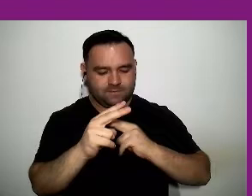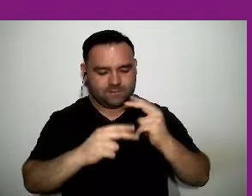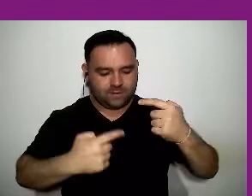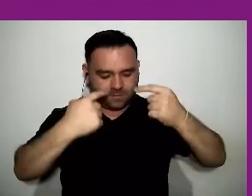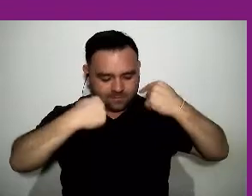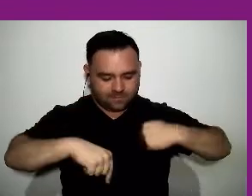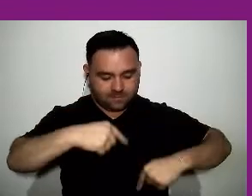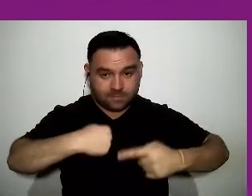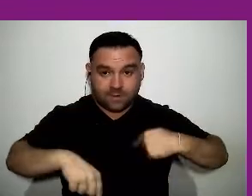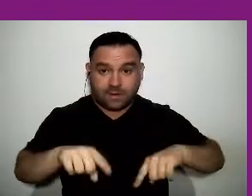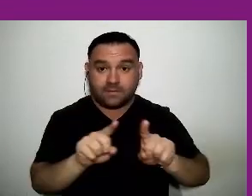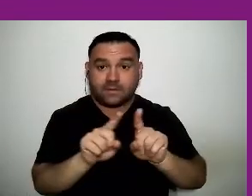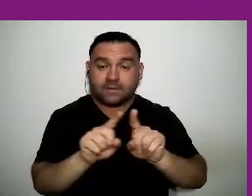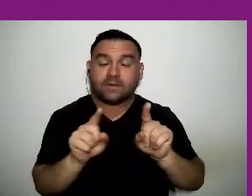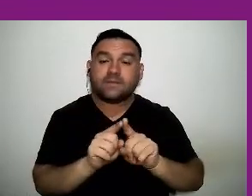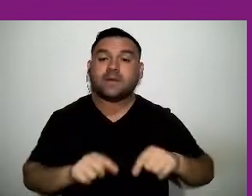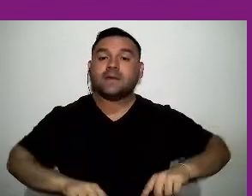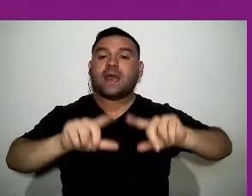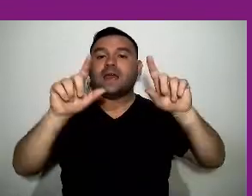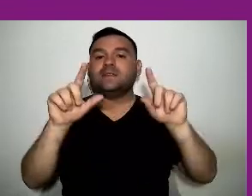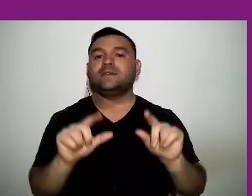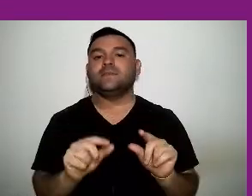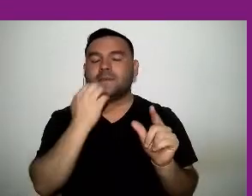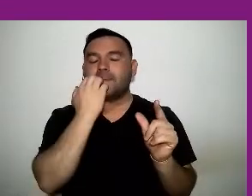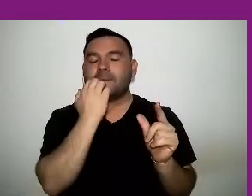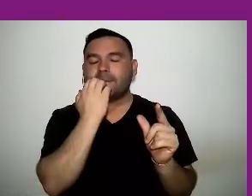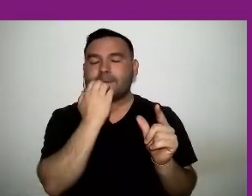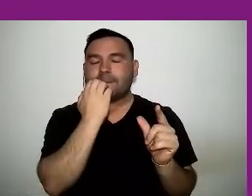mas também da redução